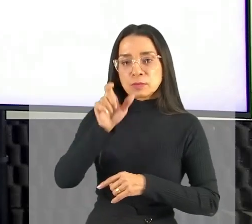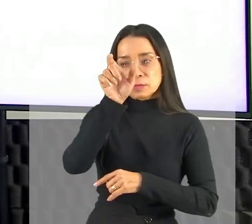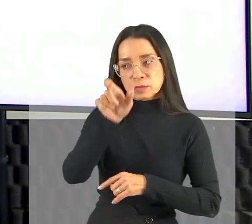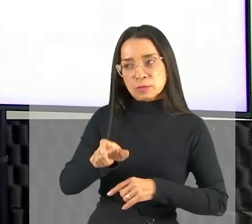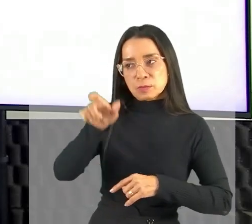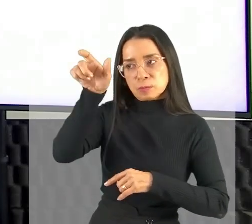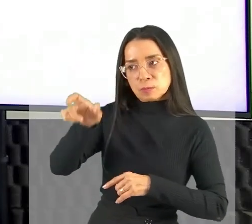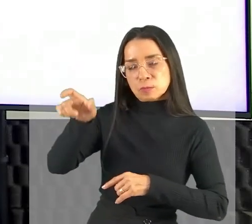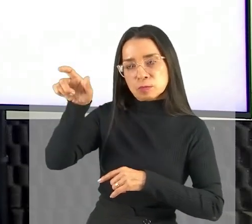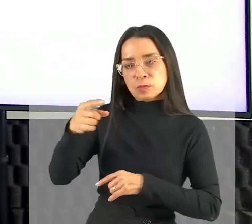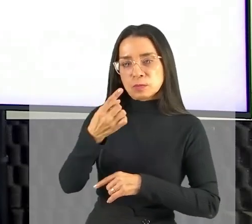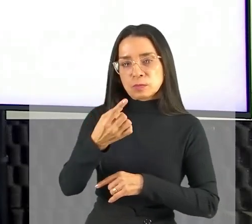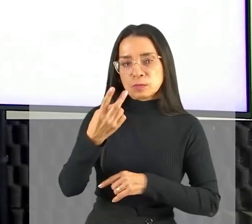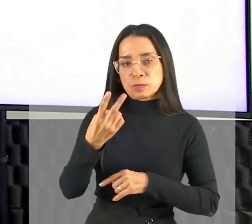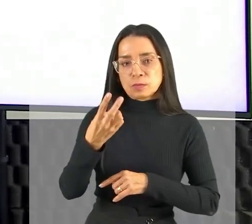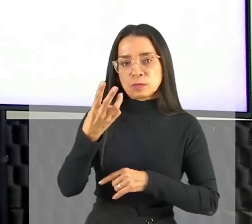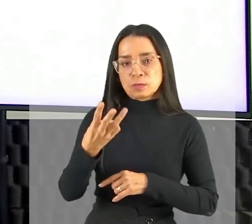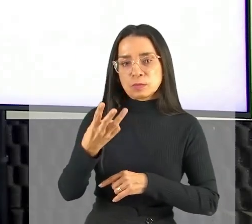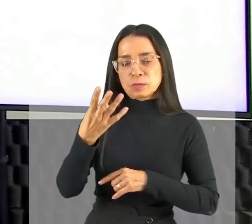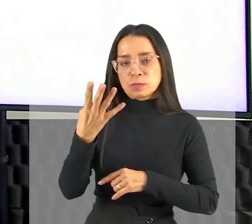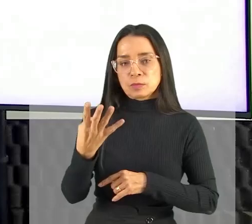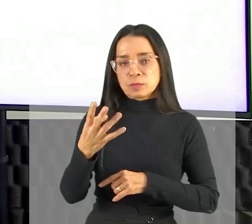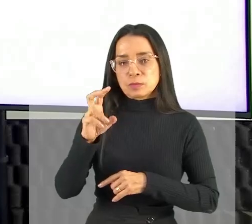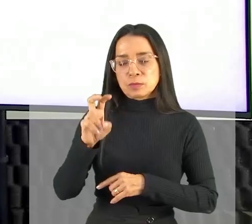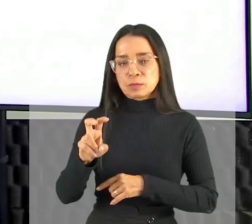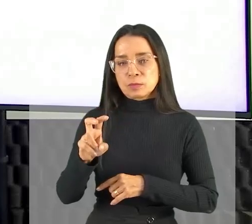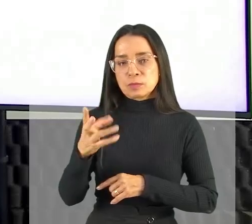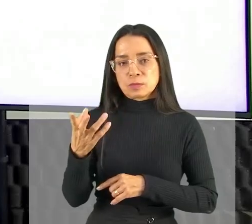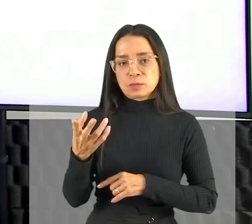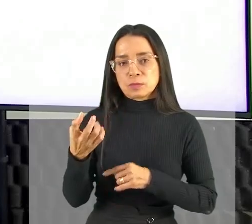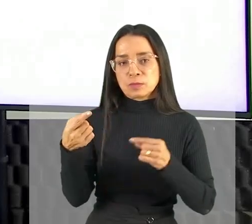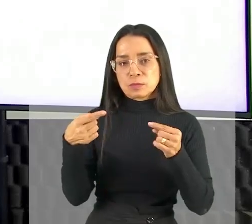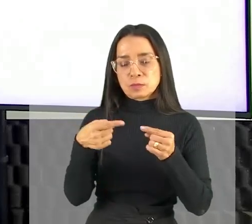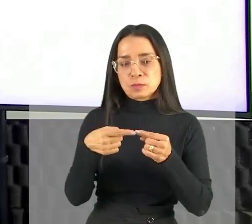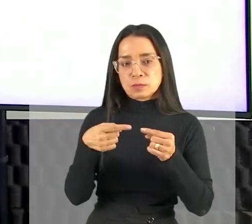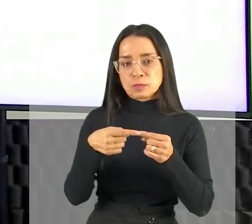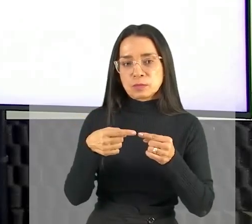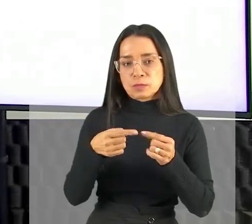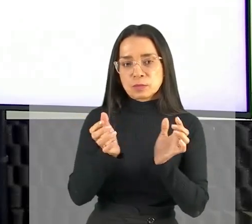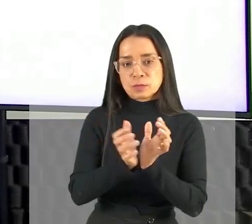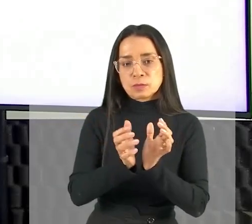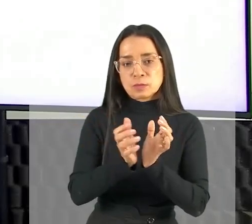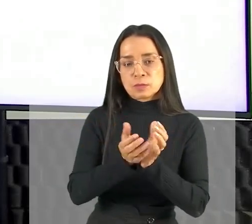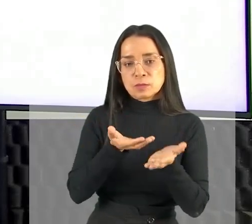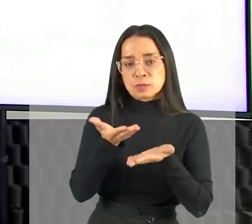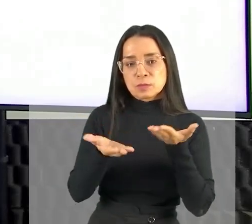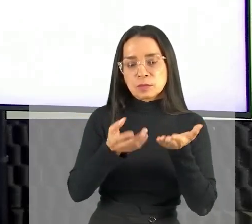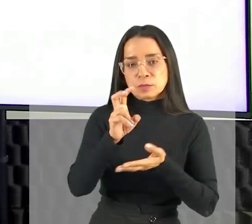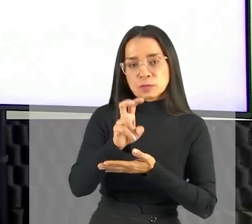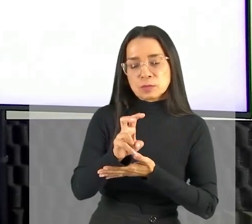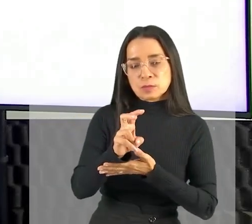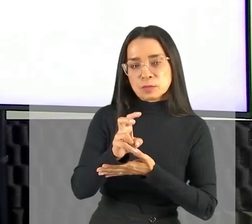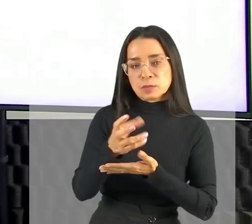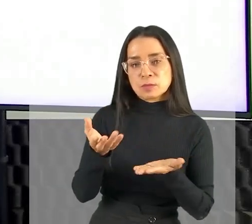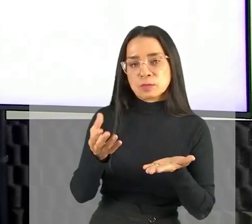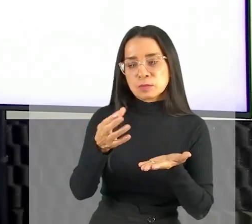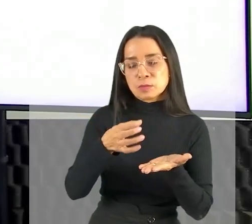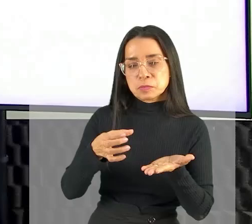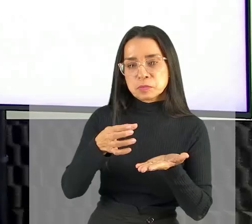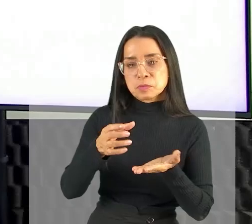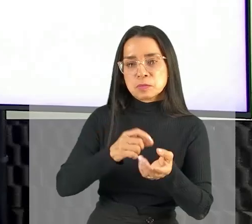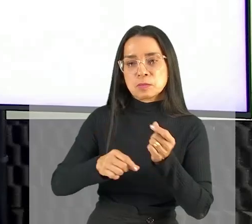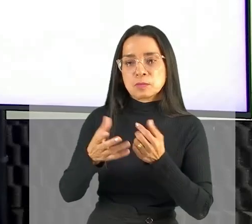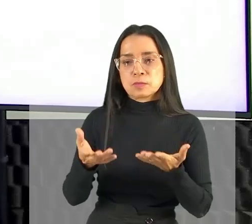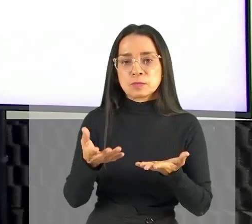correspondem aos grupos tratados com cinco diferentes compostos o número de células viáveis após os tratamentos